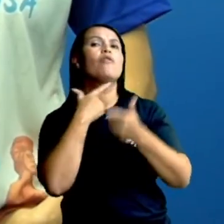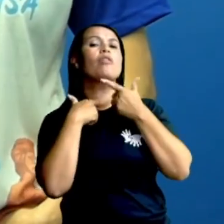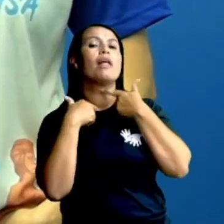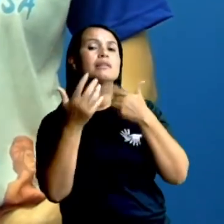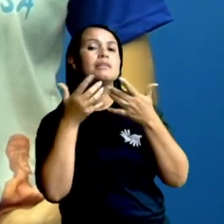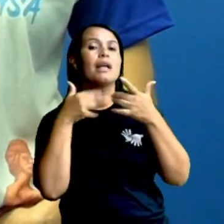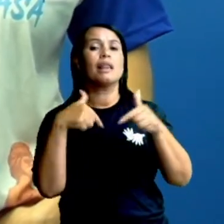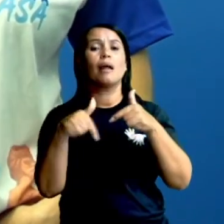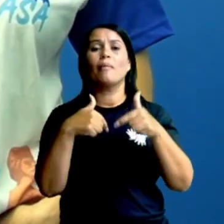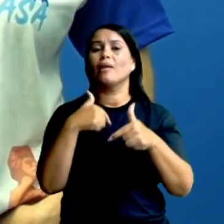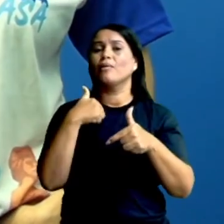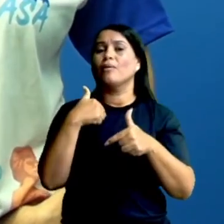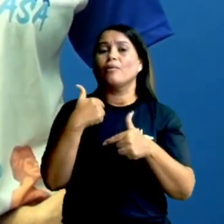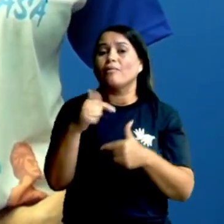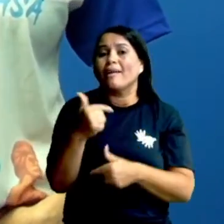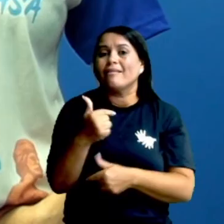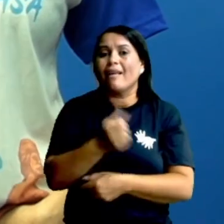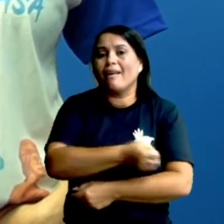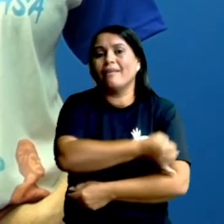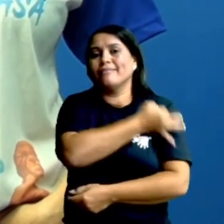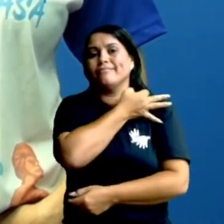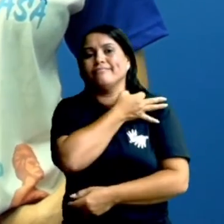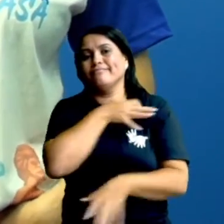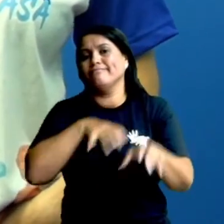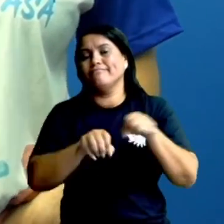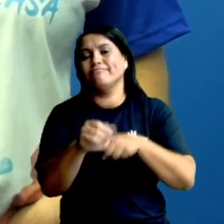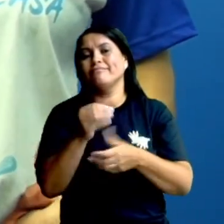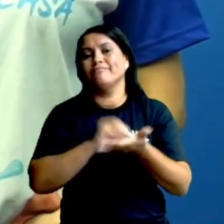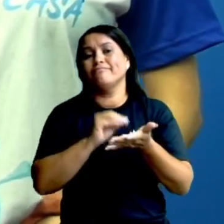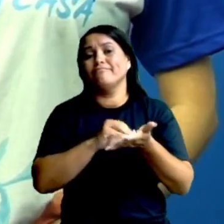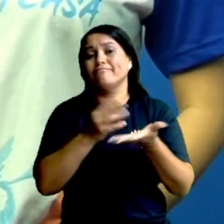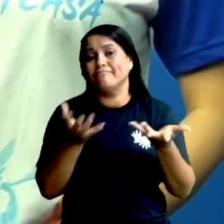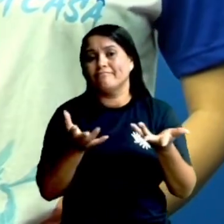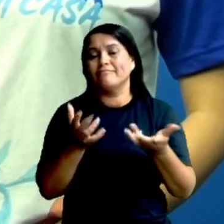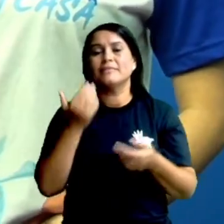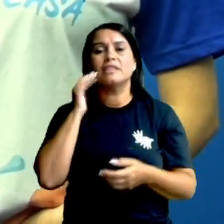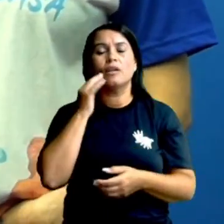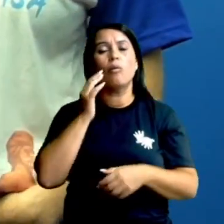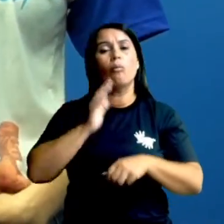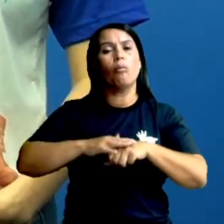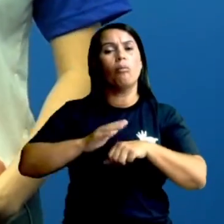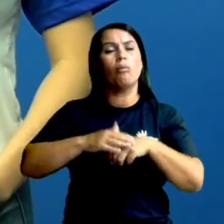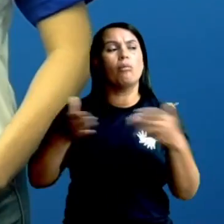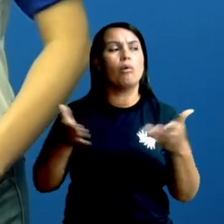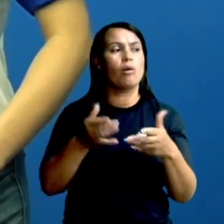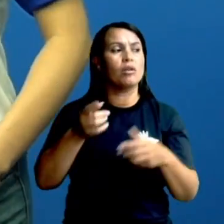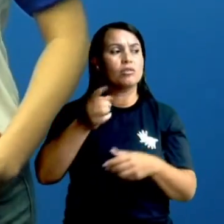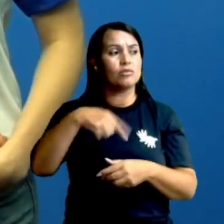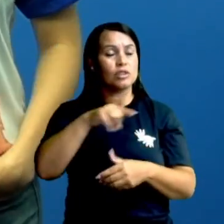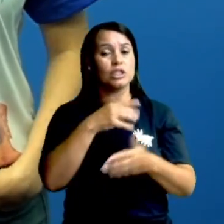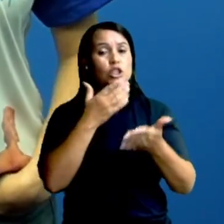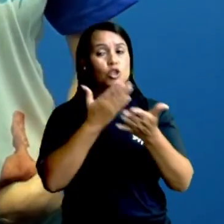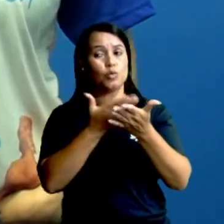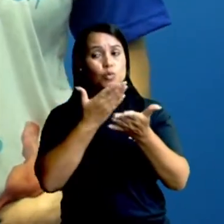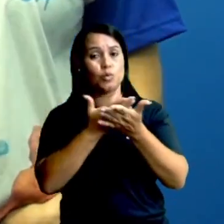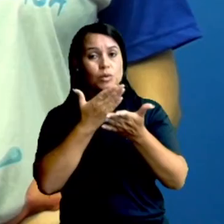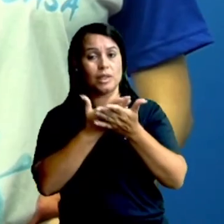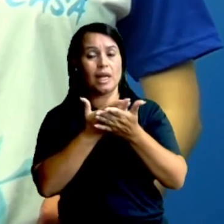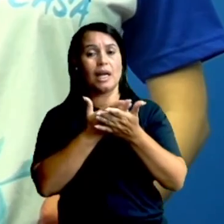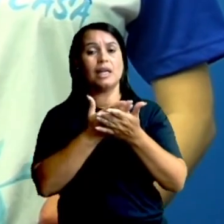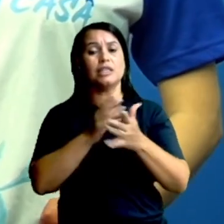emprego, não vai ter a escolarização necessária para ele, tá? Então, o momento agora de vocês é de estudar,